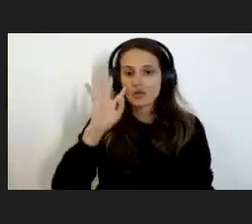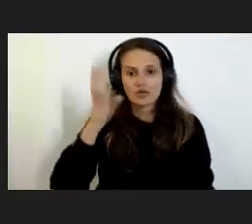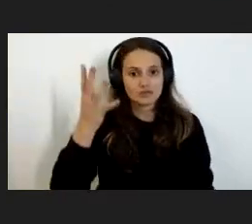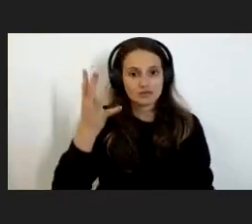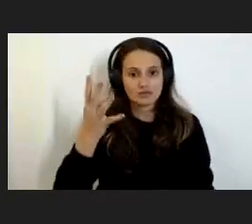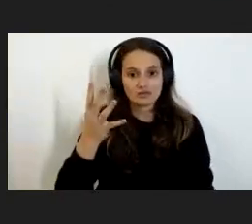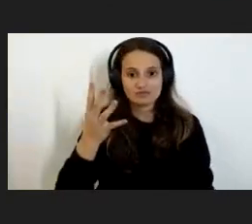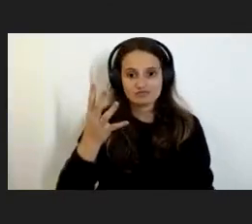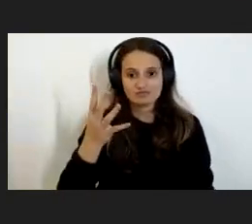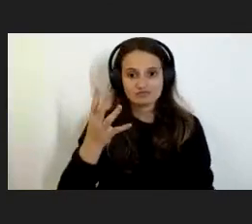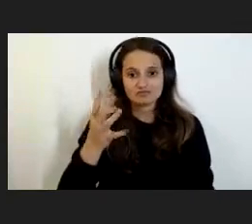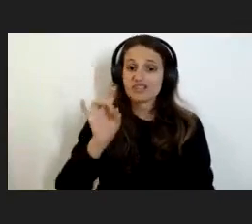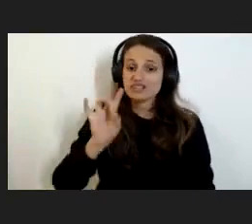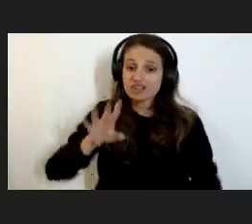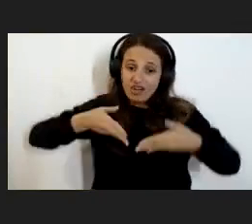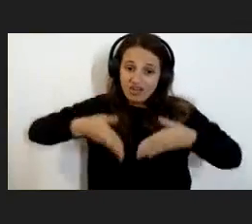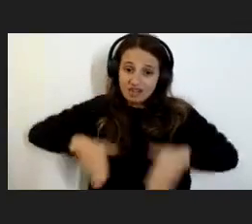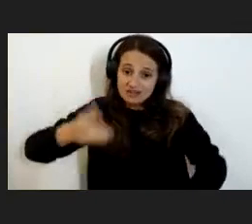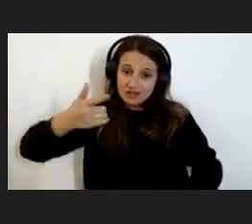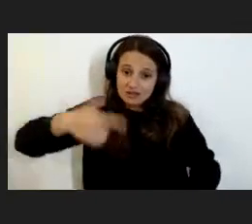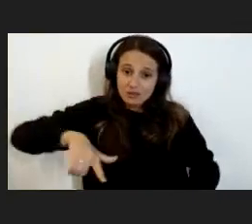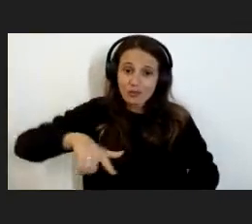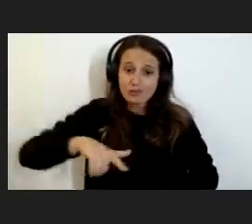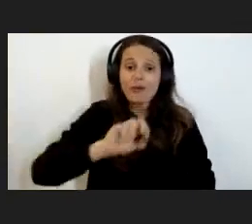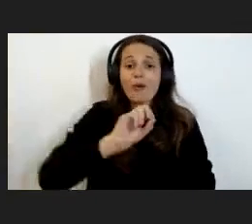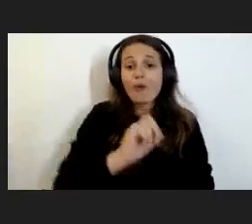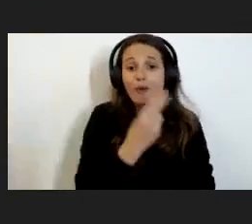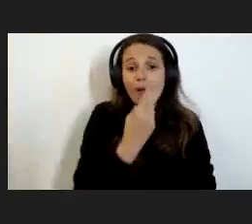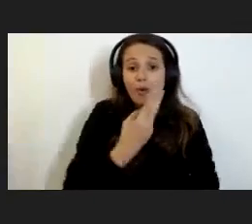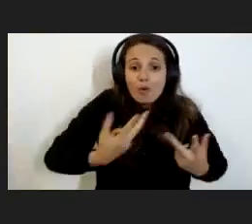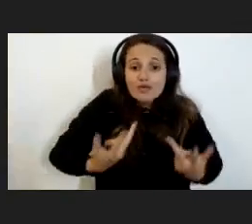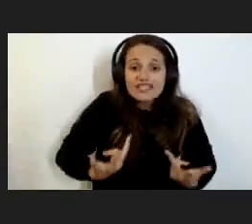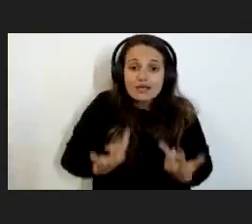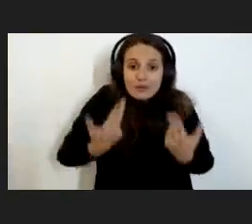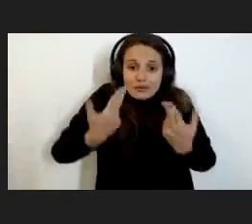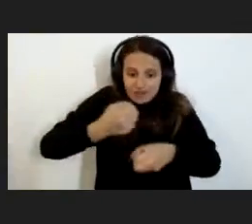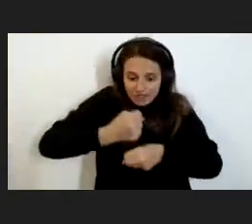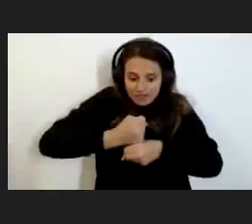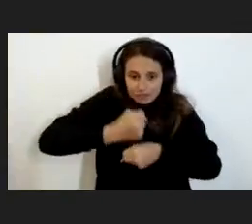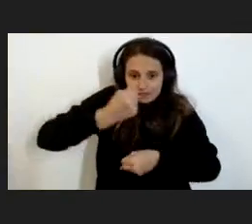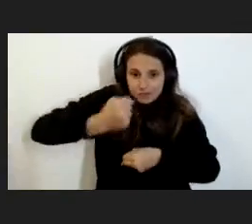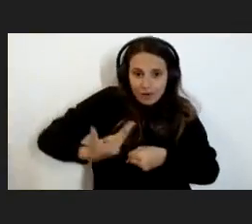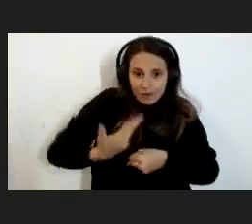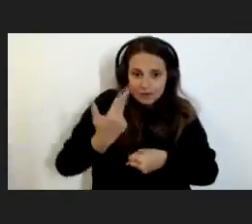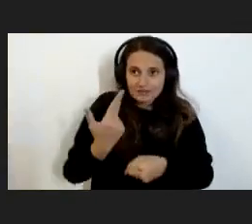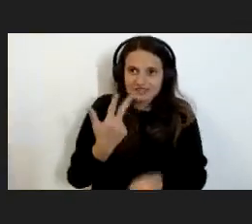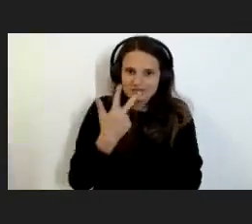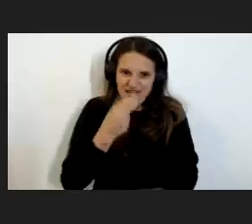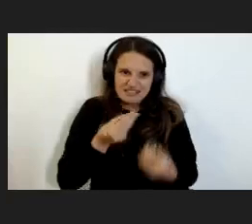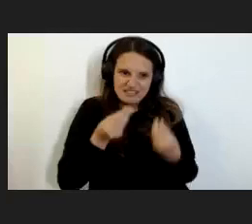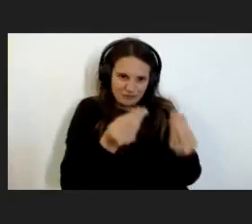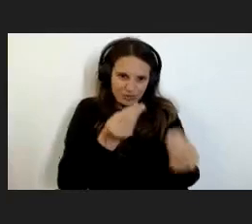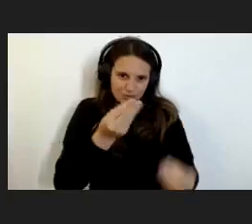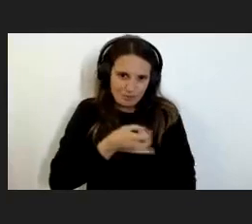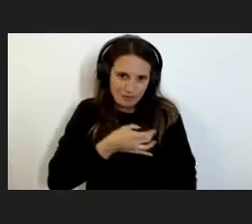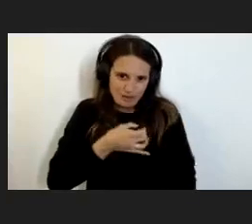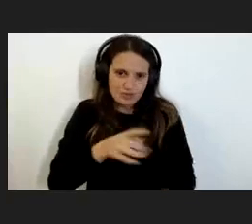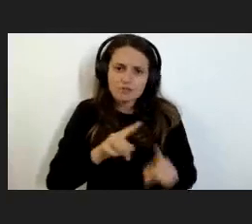pode ter sucesso ou não, ok? Tô metendo medo em vocês, né? Não, tô sendo bem realista, tá bom?